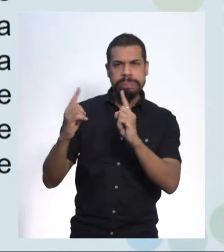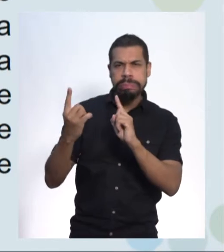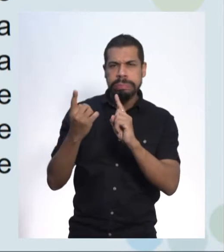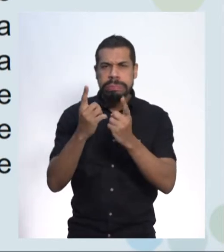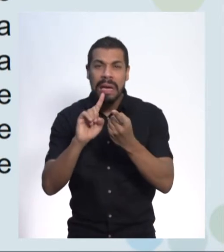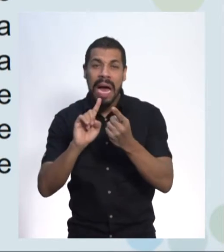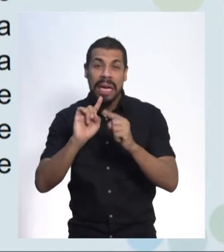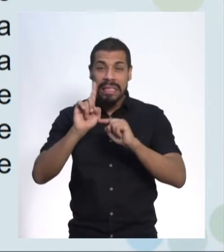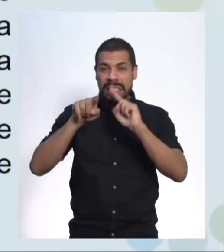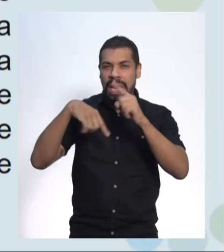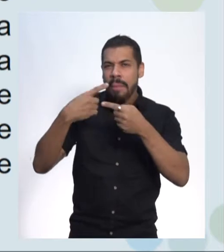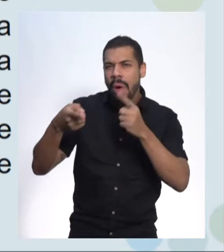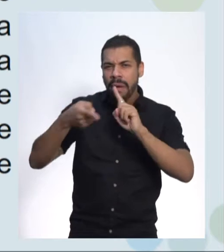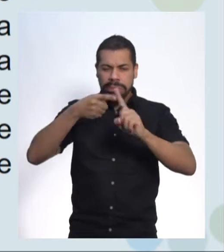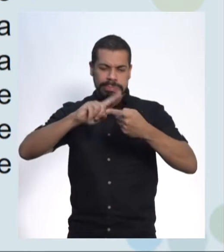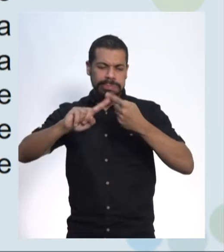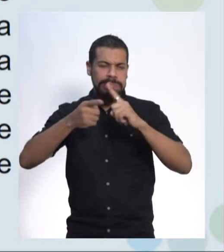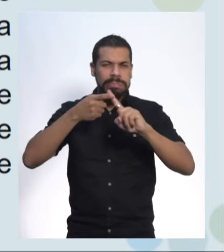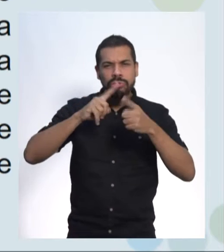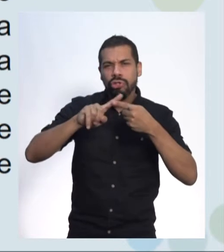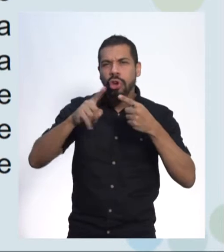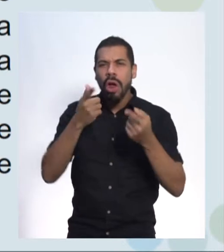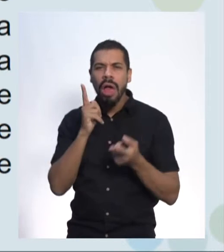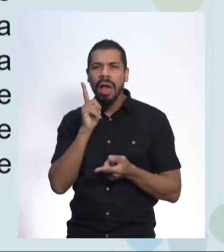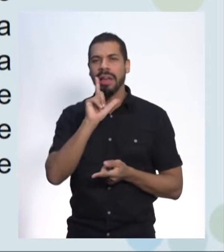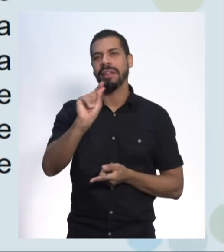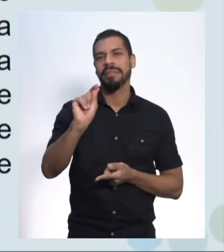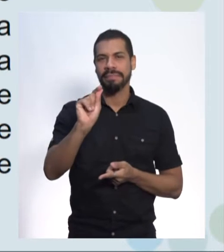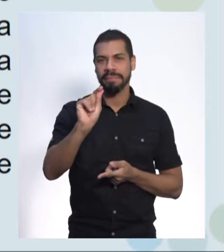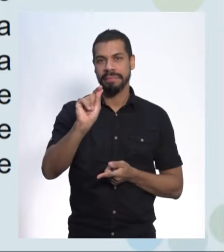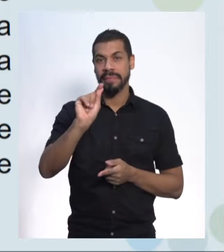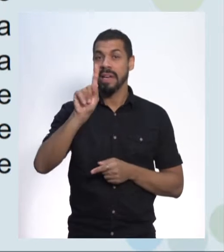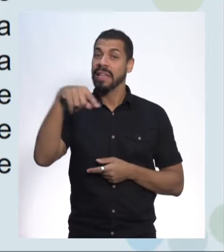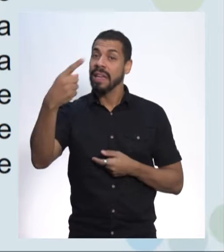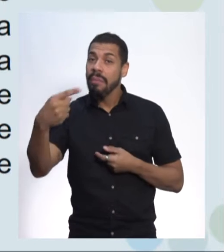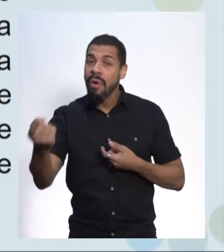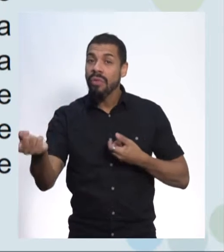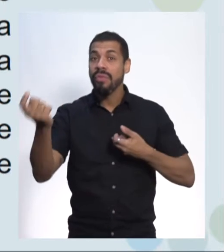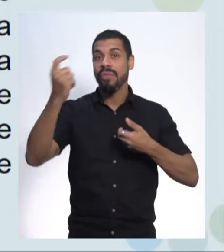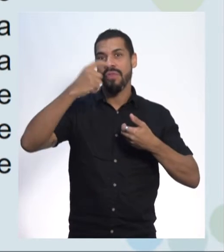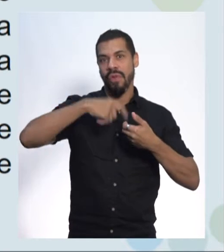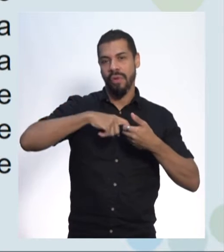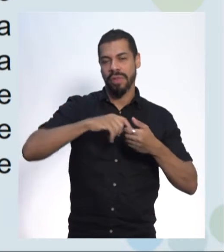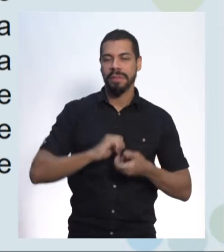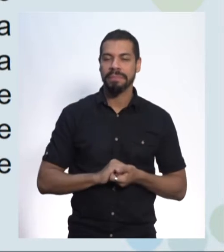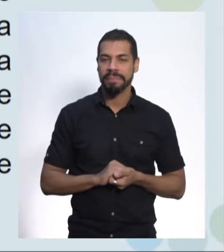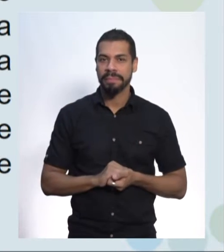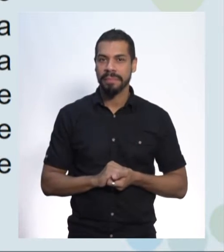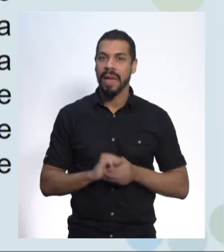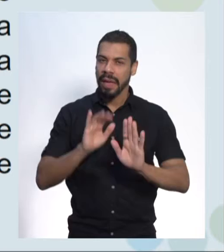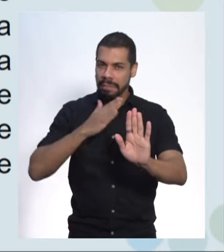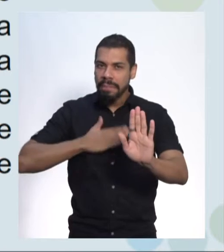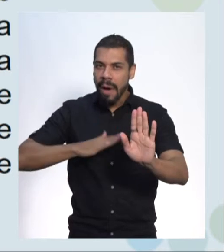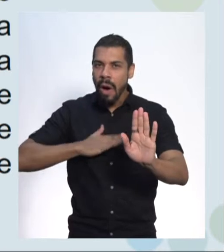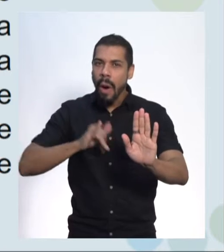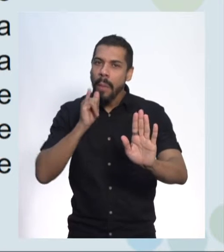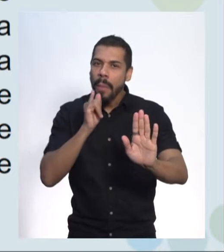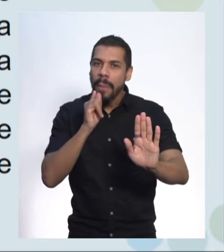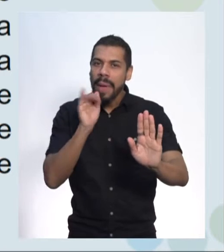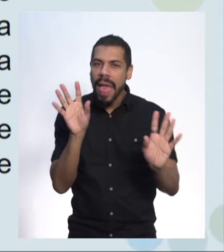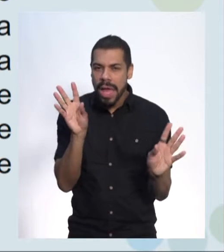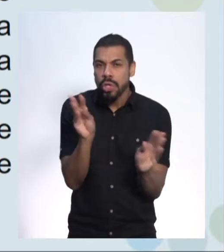e, após duras batalhas, vence o conflito e retorna às suas origens. Claro que eu estou colocando aqui de forma